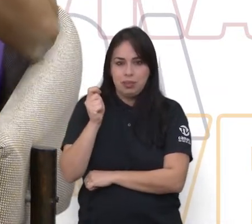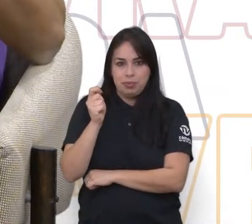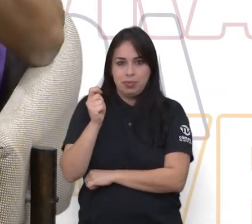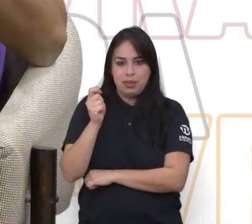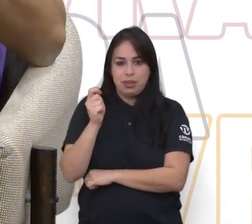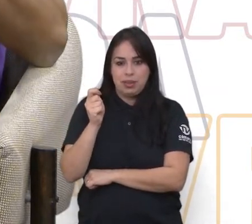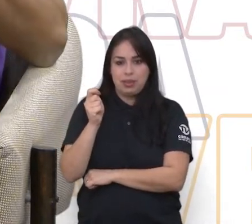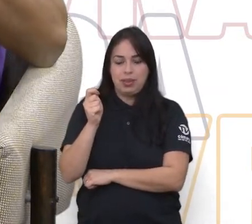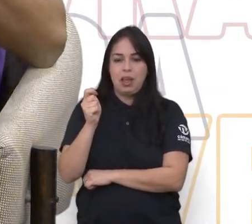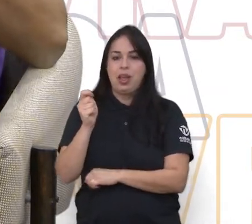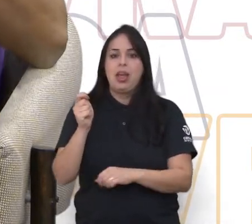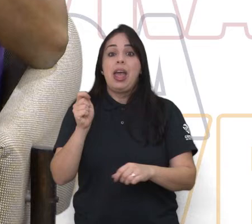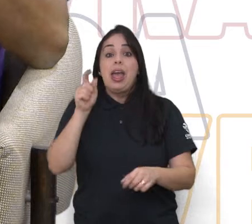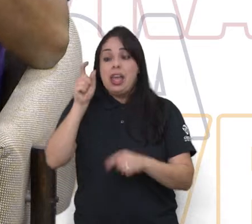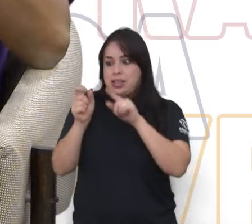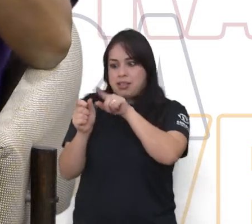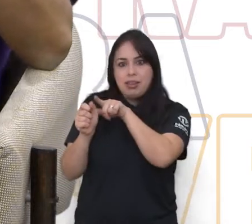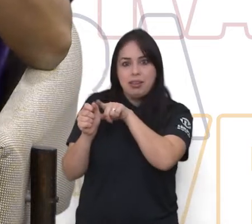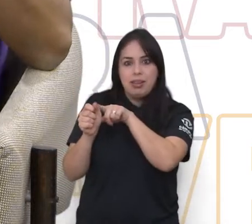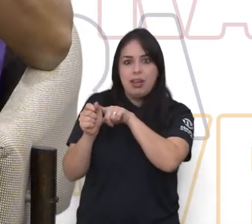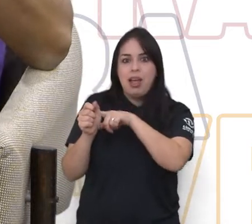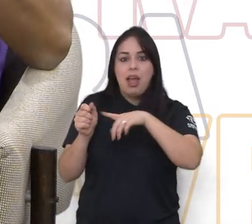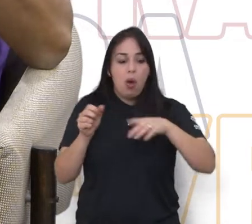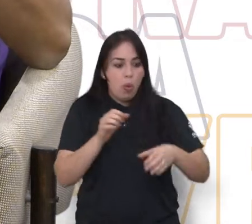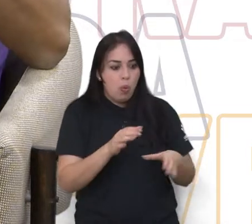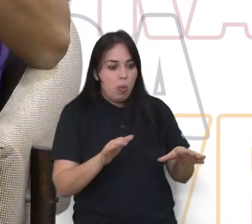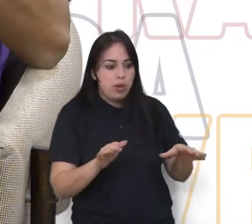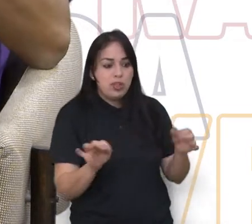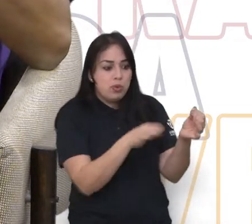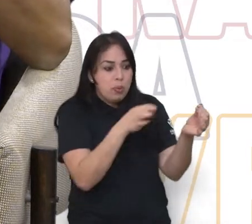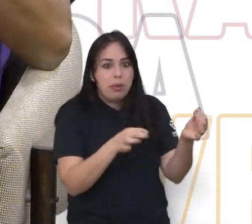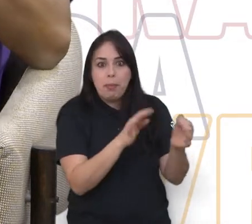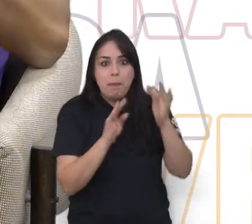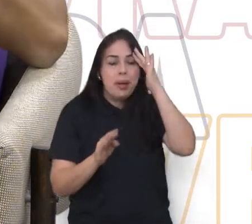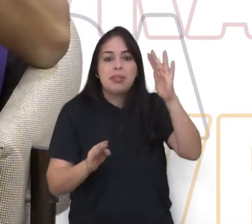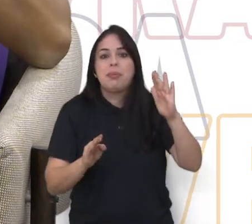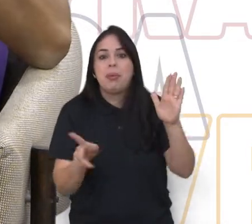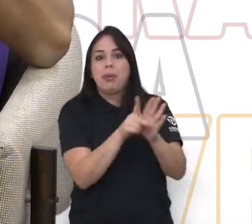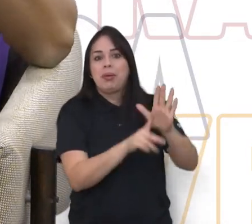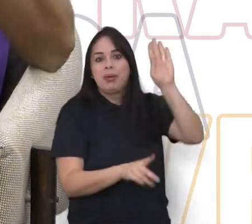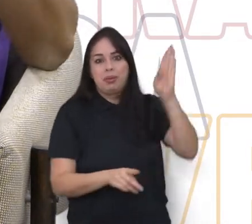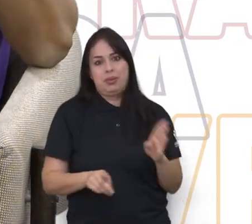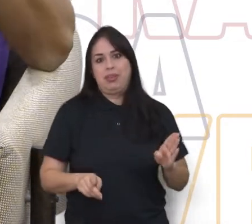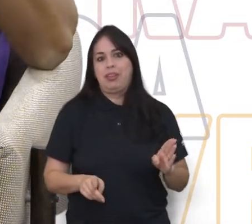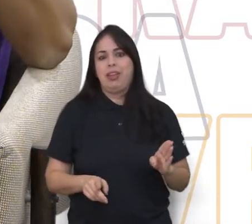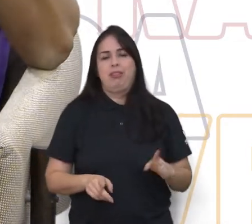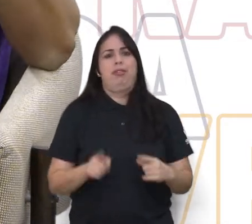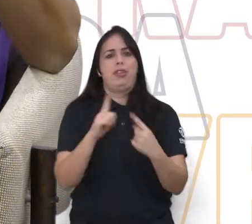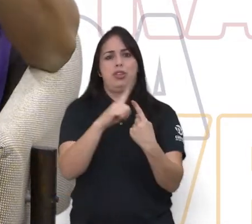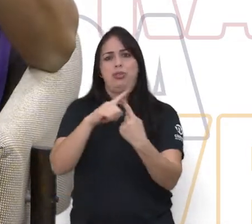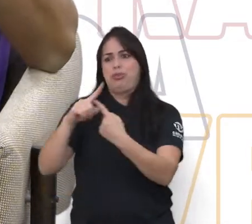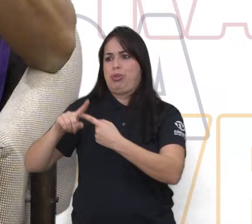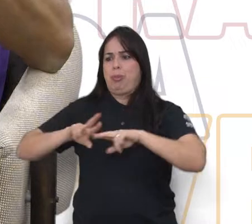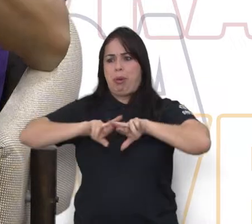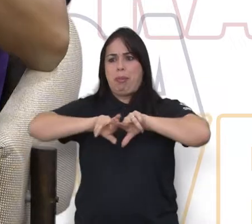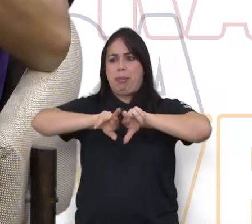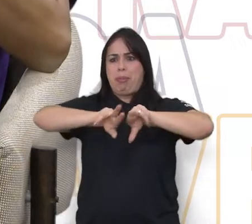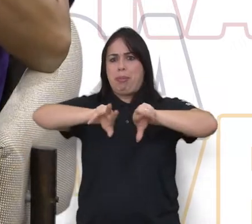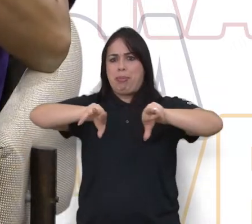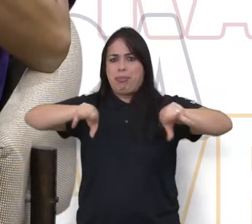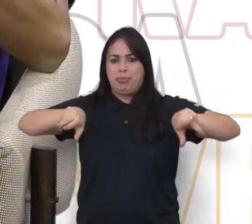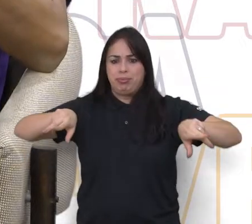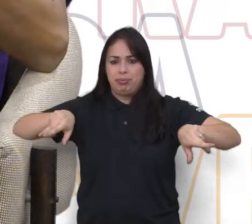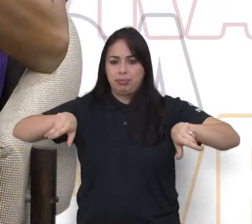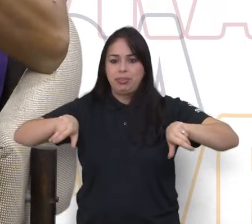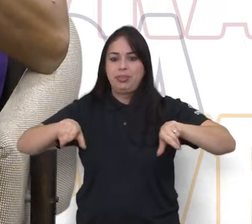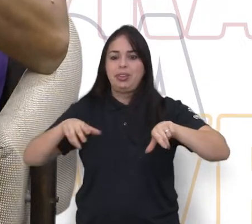Chocalho no Brasil podemos dizer que é o instrumento principal do Brasil. Tem chocalho de tudo que é jeito no Brasil. Ainda